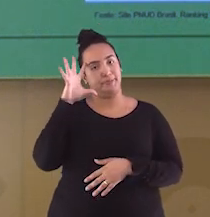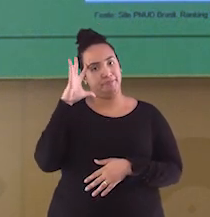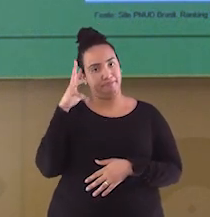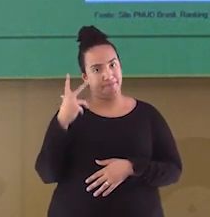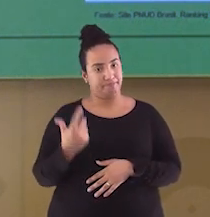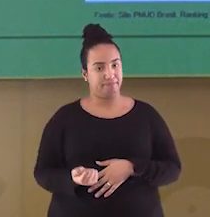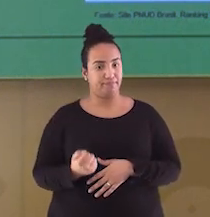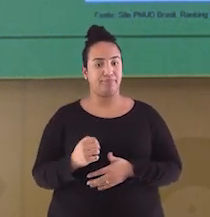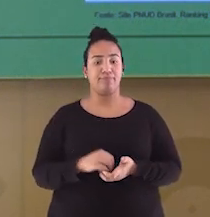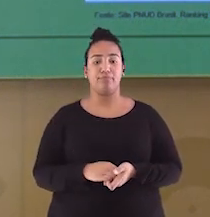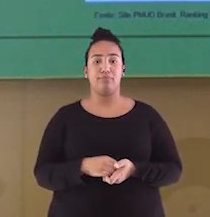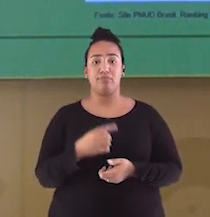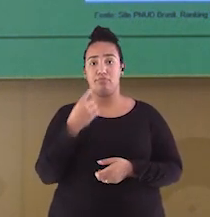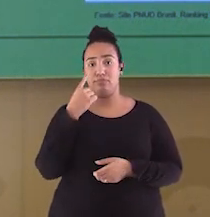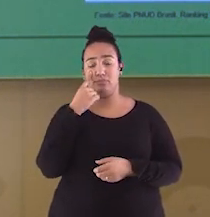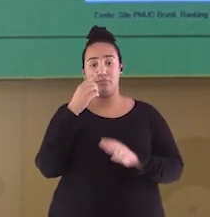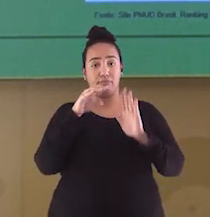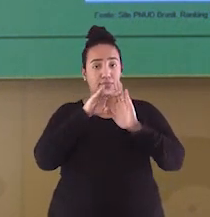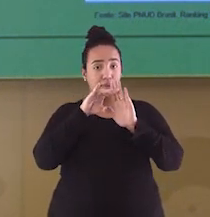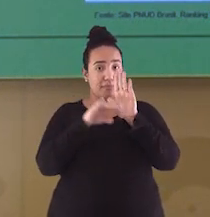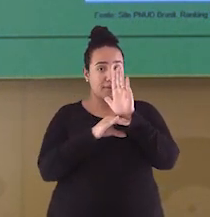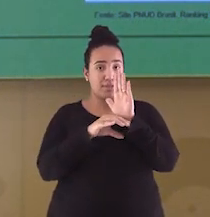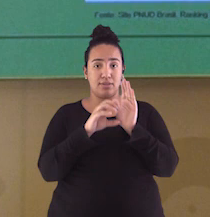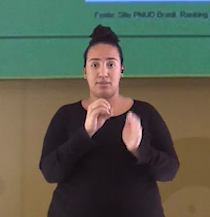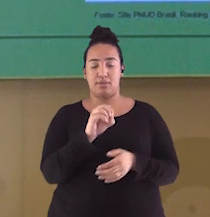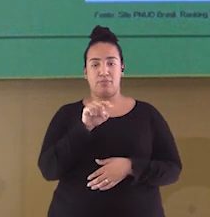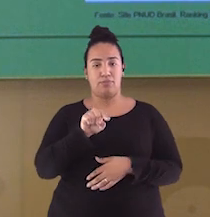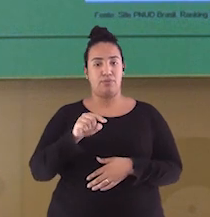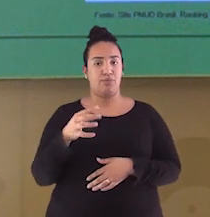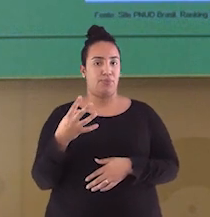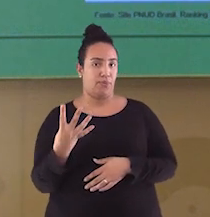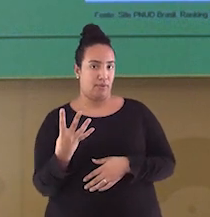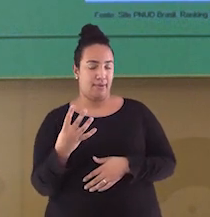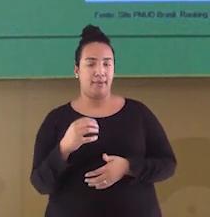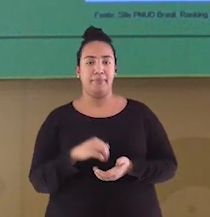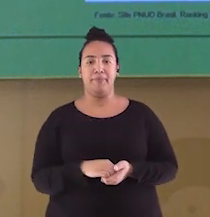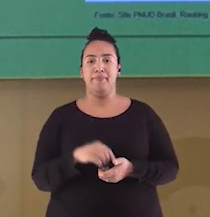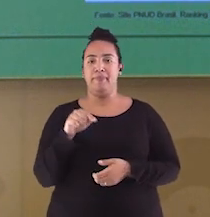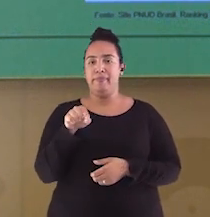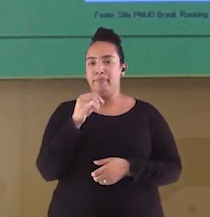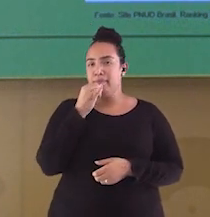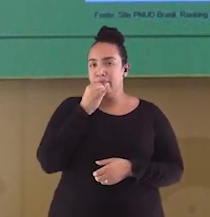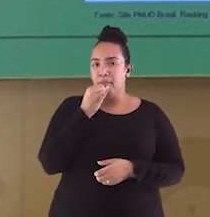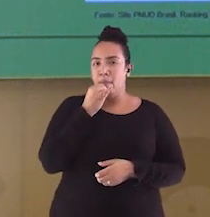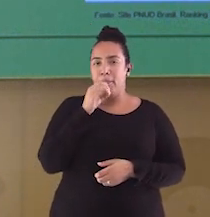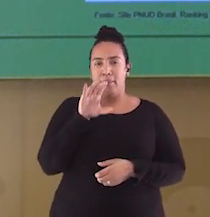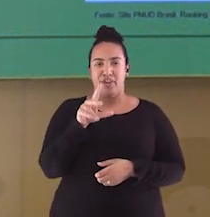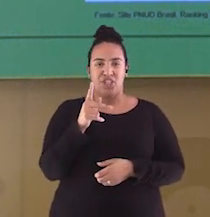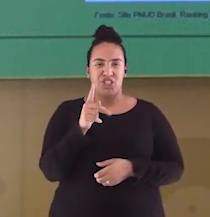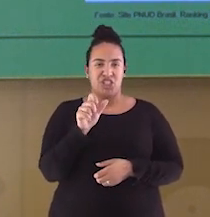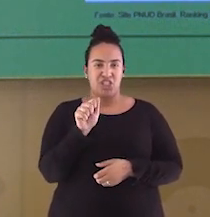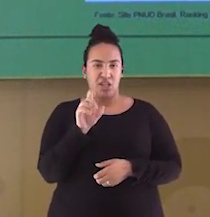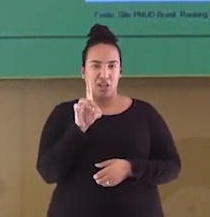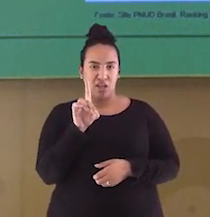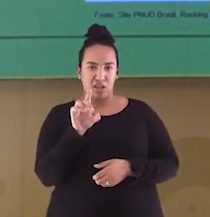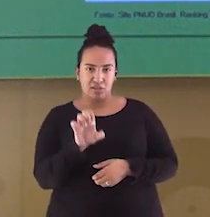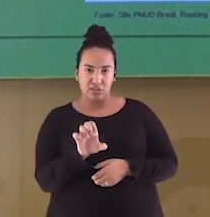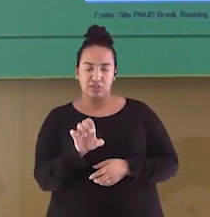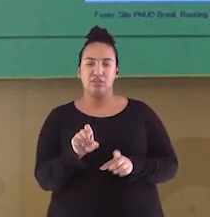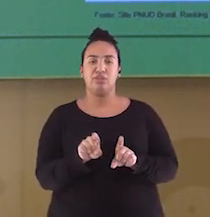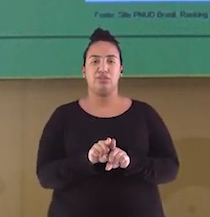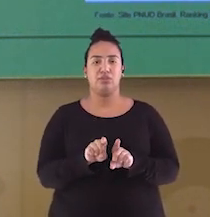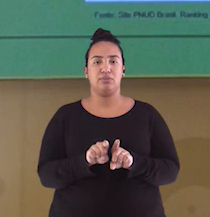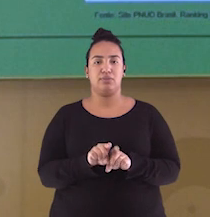uma média abaixo de 0,4, que se encontram o Chad, a Eritreia, a